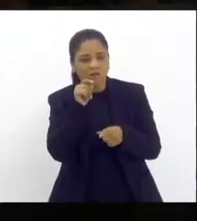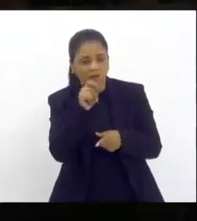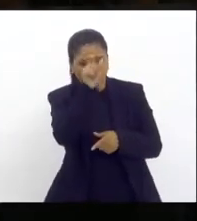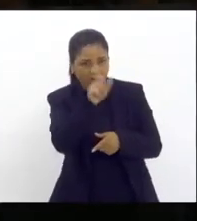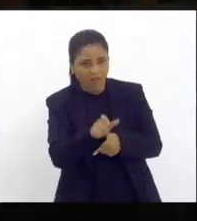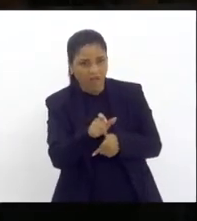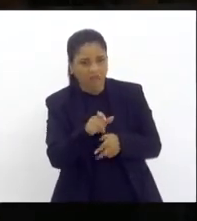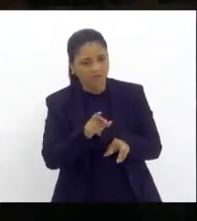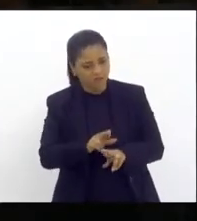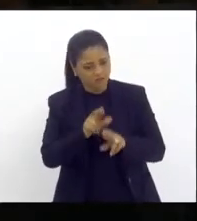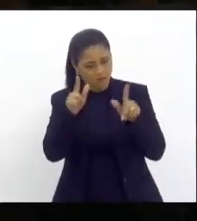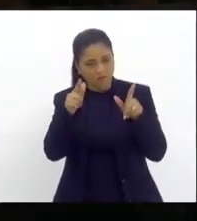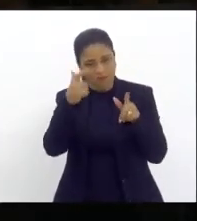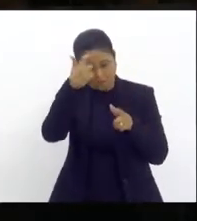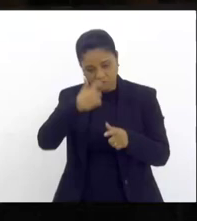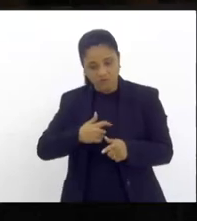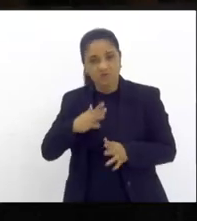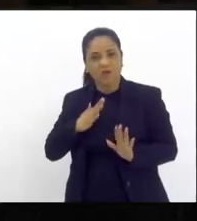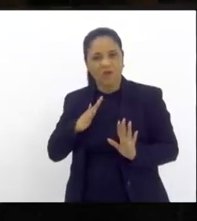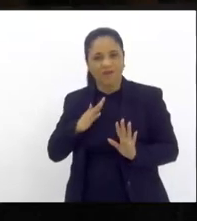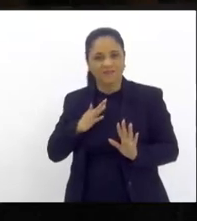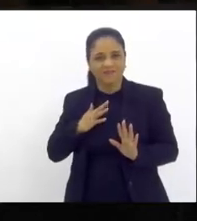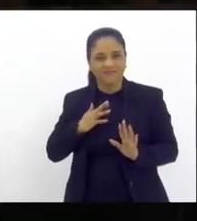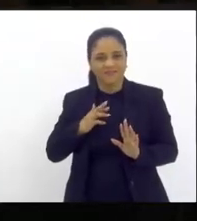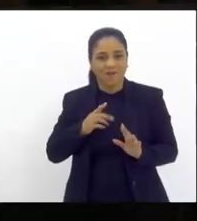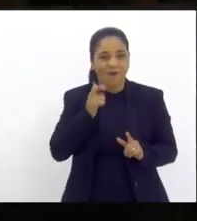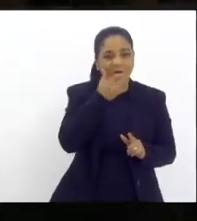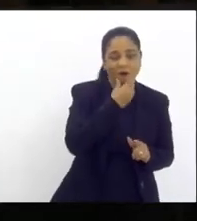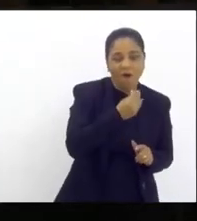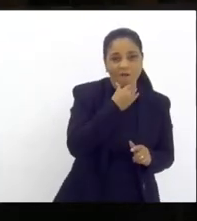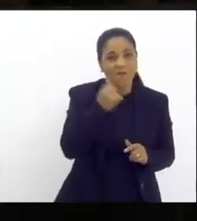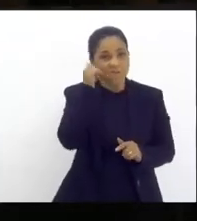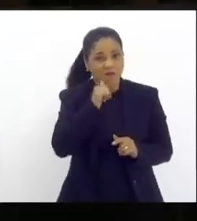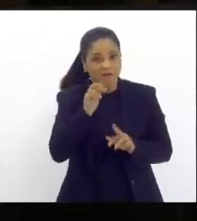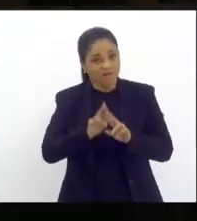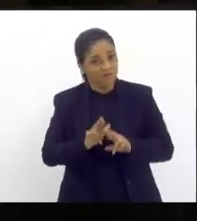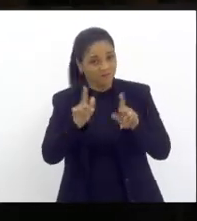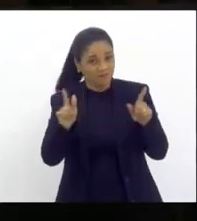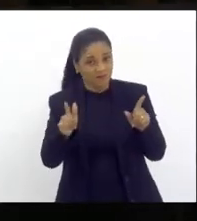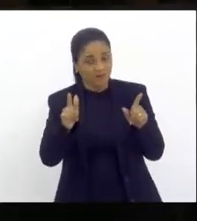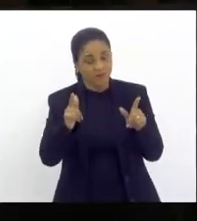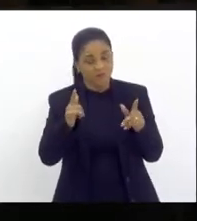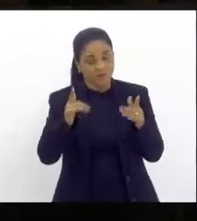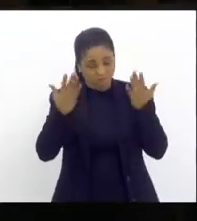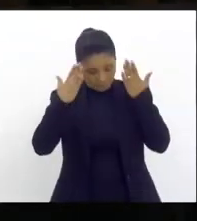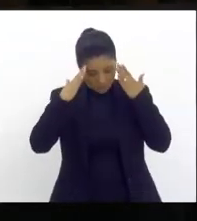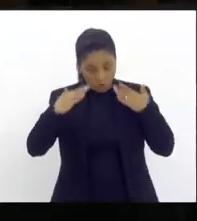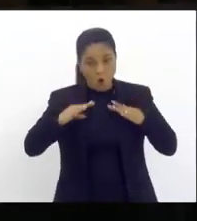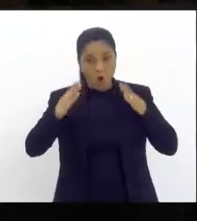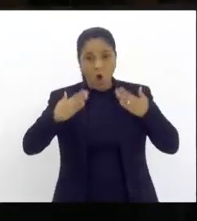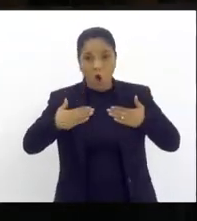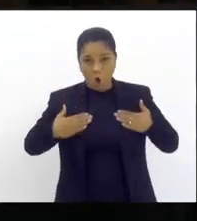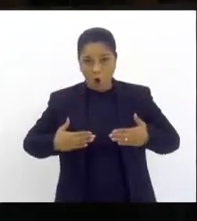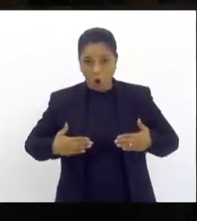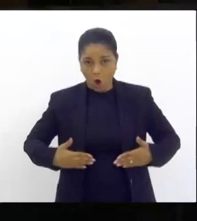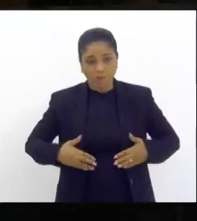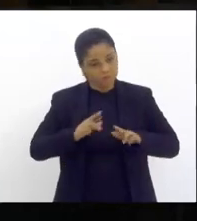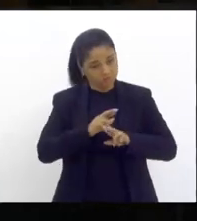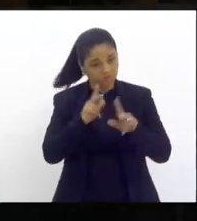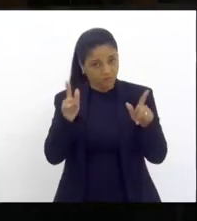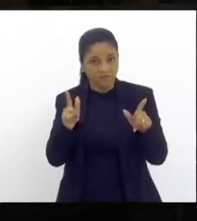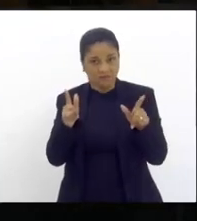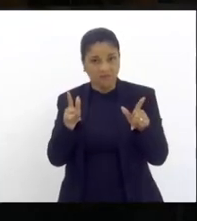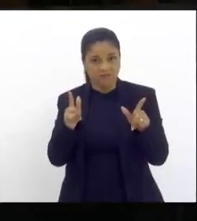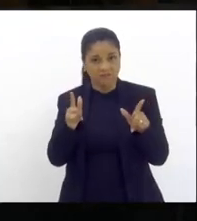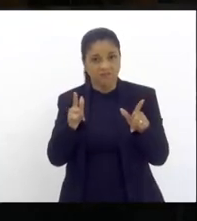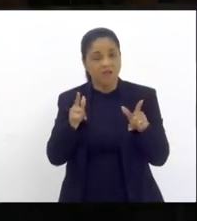supostamente são diferentes de nós, porque quando a gente está falando de homens e mulheres, biologicamente se tenta trazer